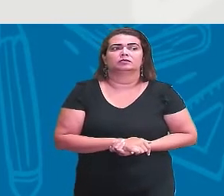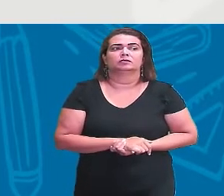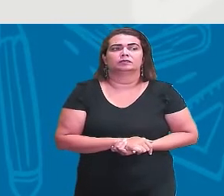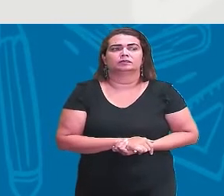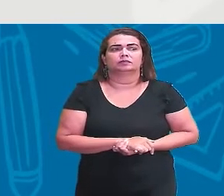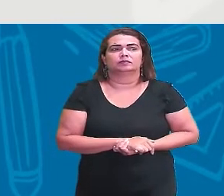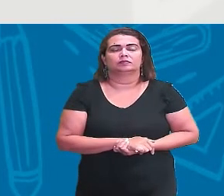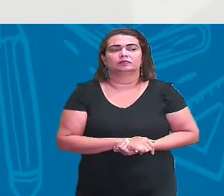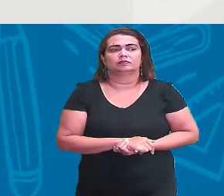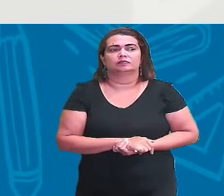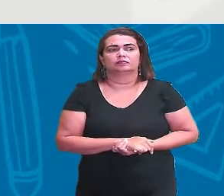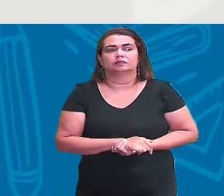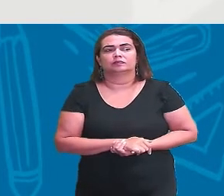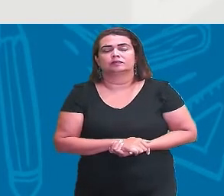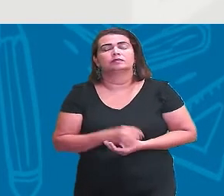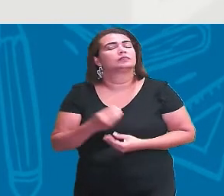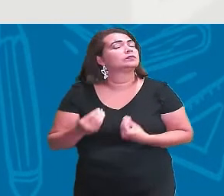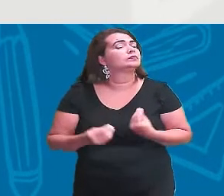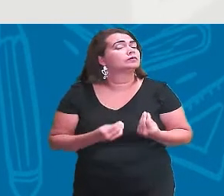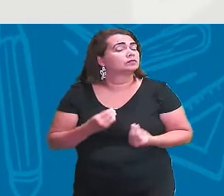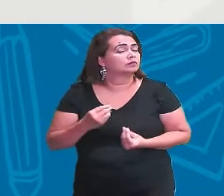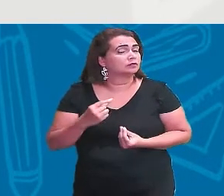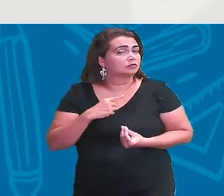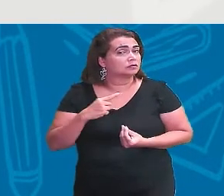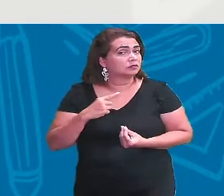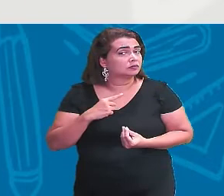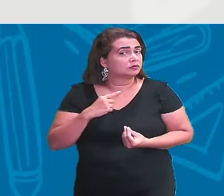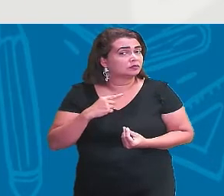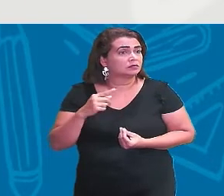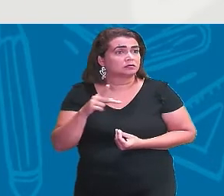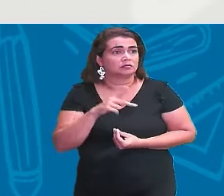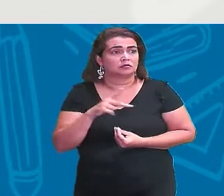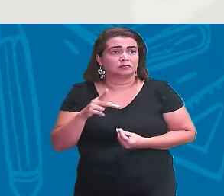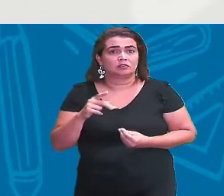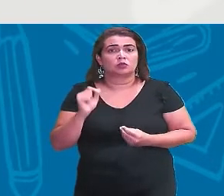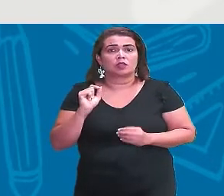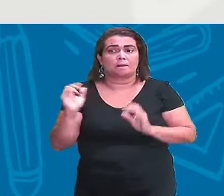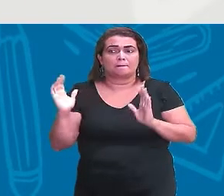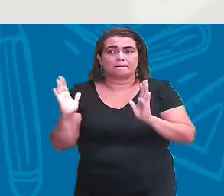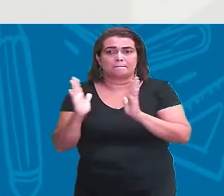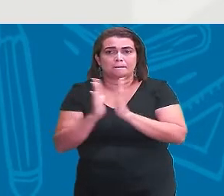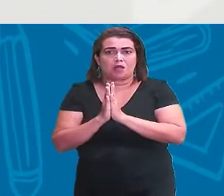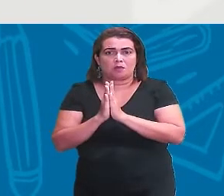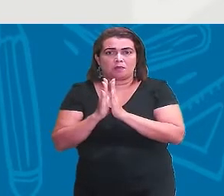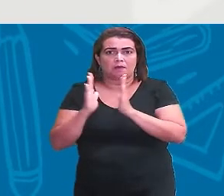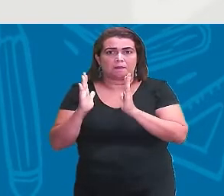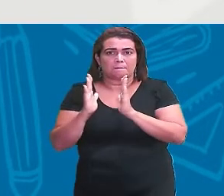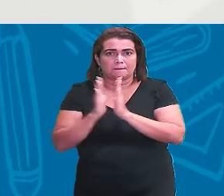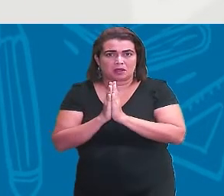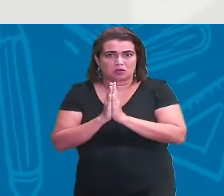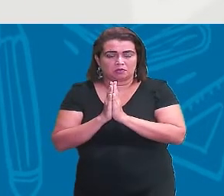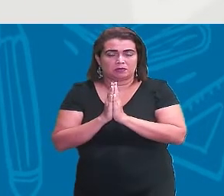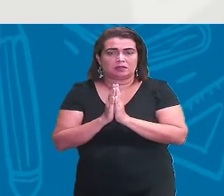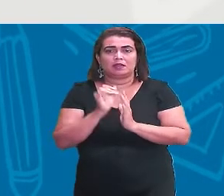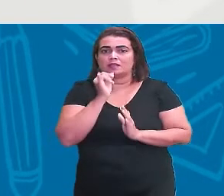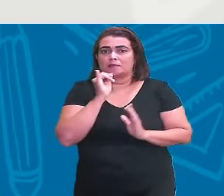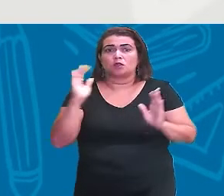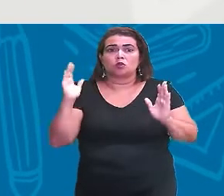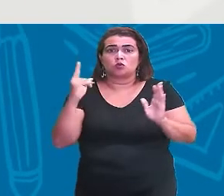que as professoras às vezes trabalham na sala de aula, que seria com as palmas. Por exemplo, a gente vai falar assim,